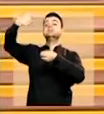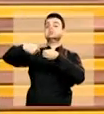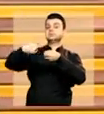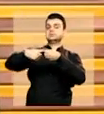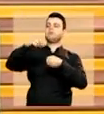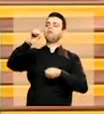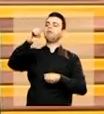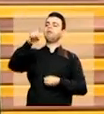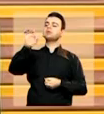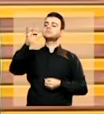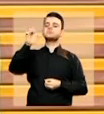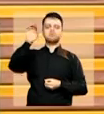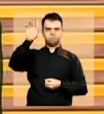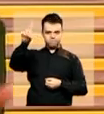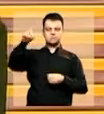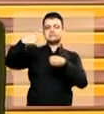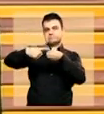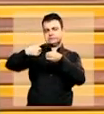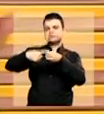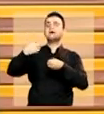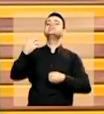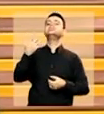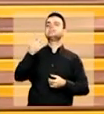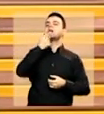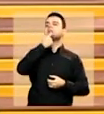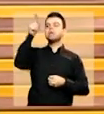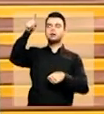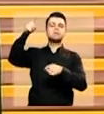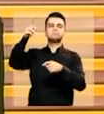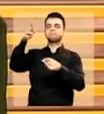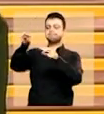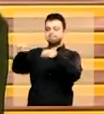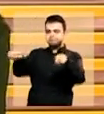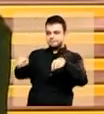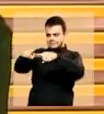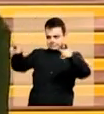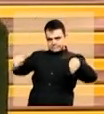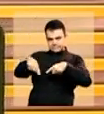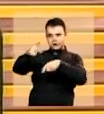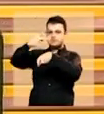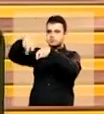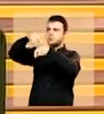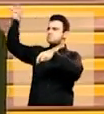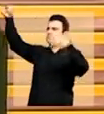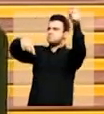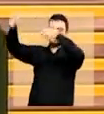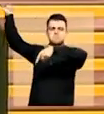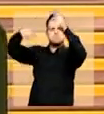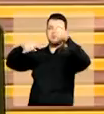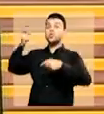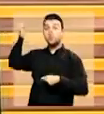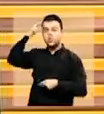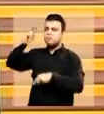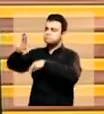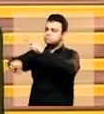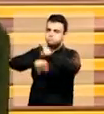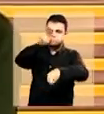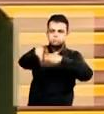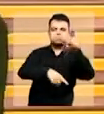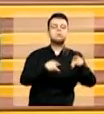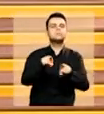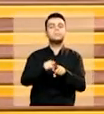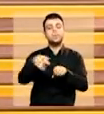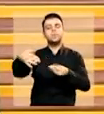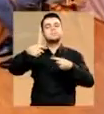estudar inglês em salas multiculturais e multinacionais, gente do mundo inteiro, da idade deles. E depois uma semana de tour